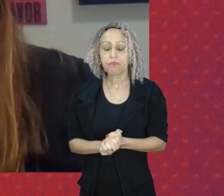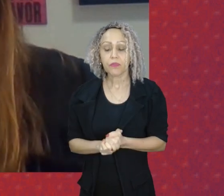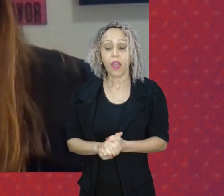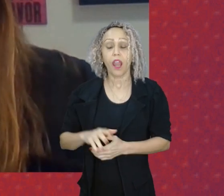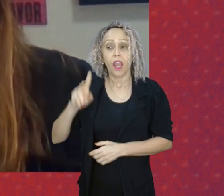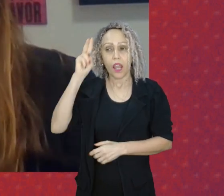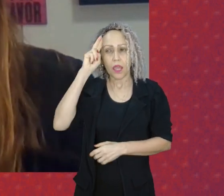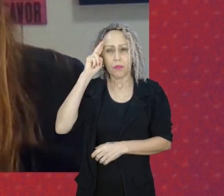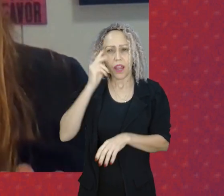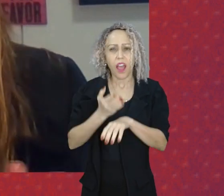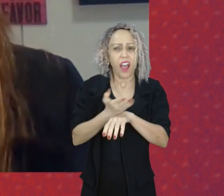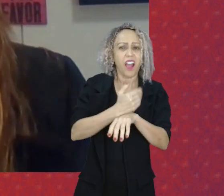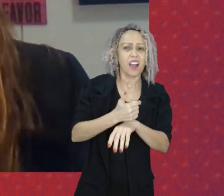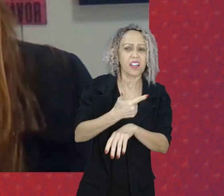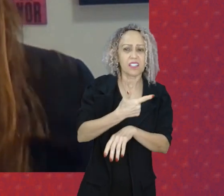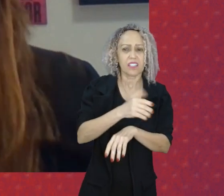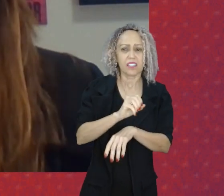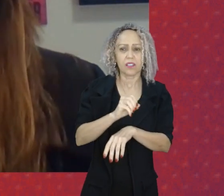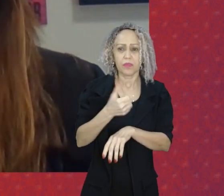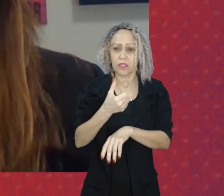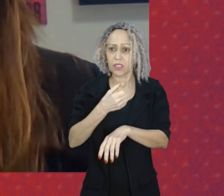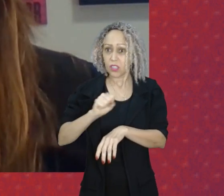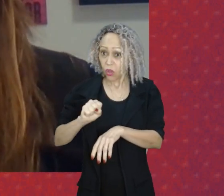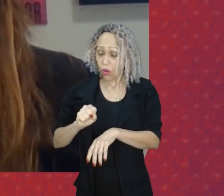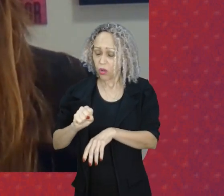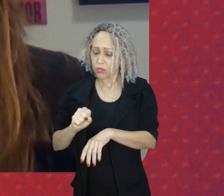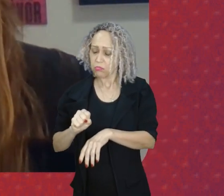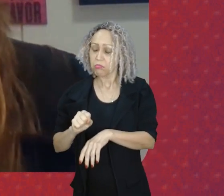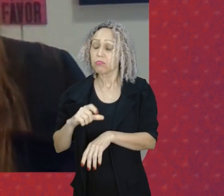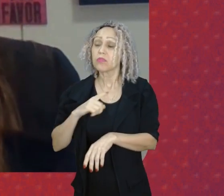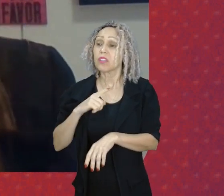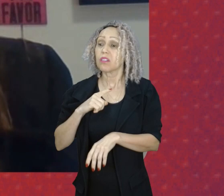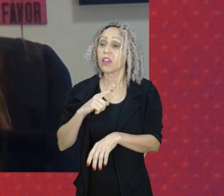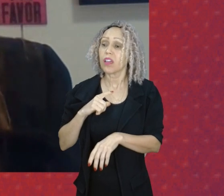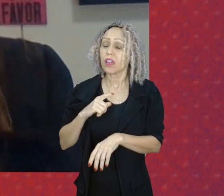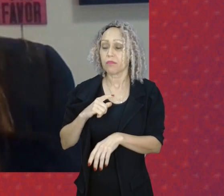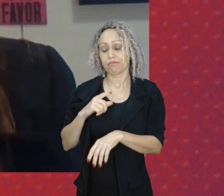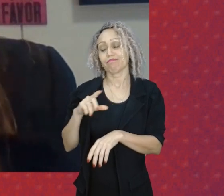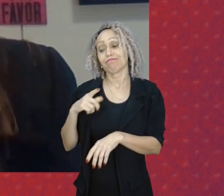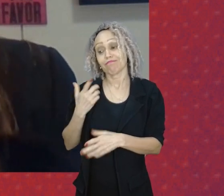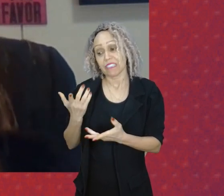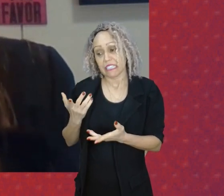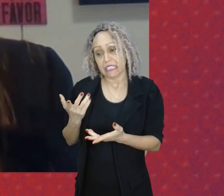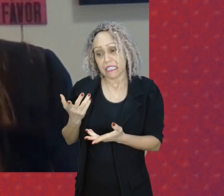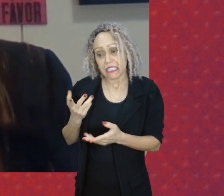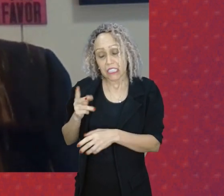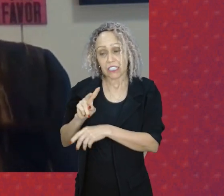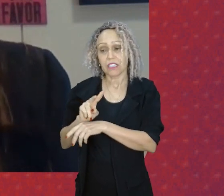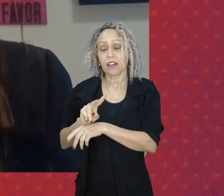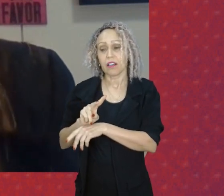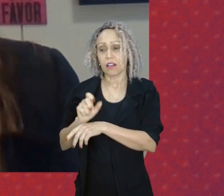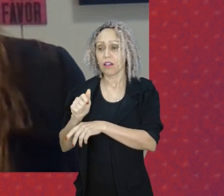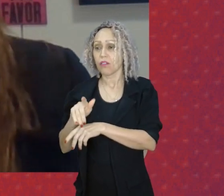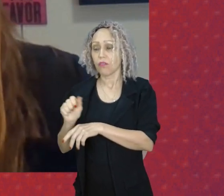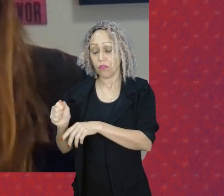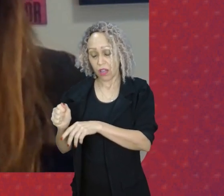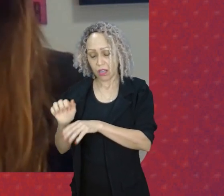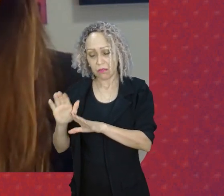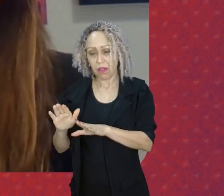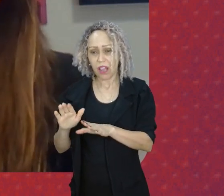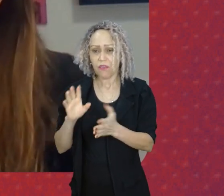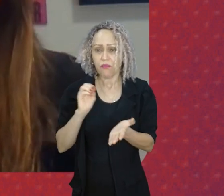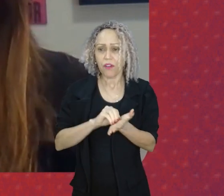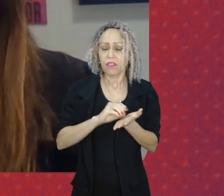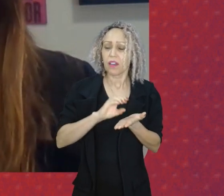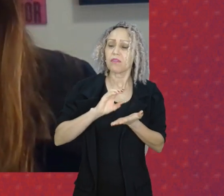de 2018 a gente só tinha a reserva de candidaturas, mas não tinha garantia de financiamento e também não tinha garantia